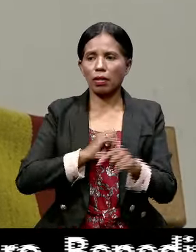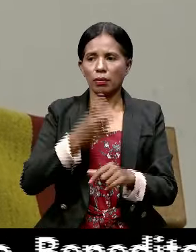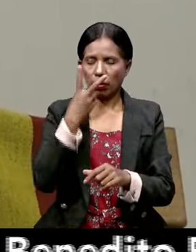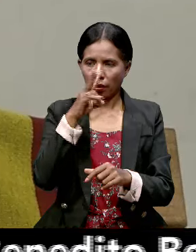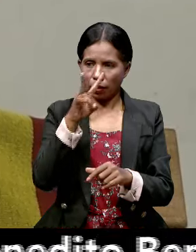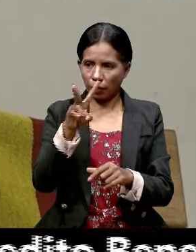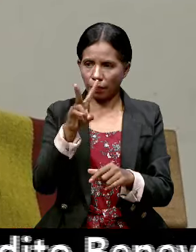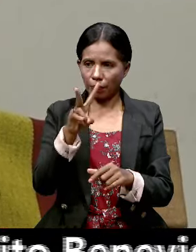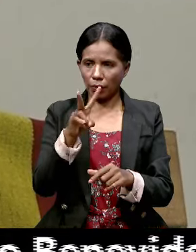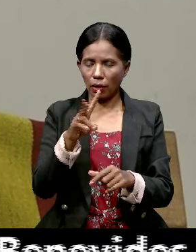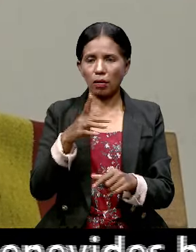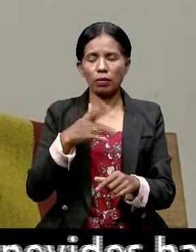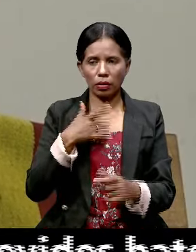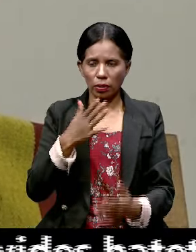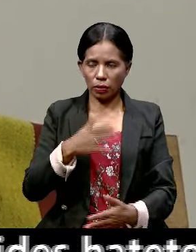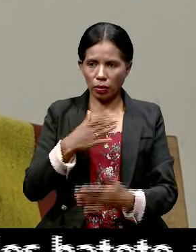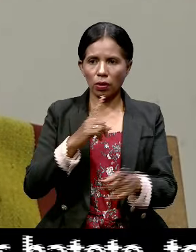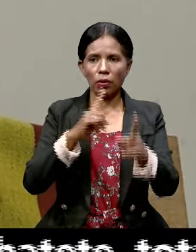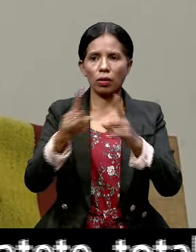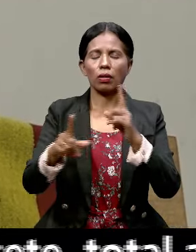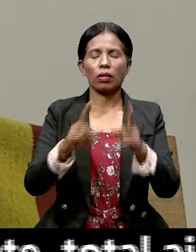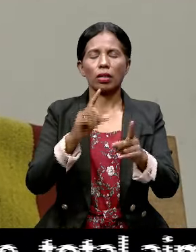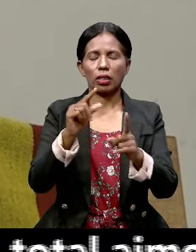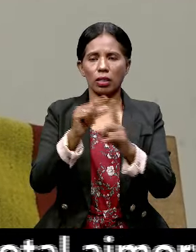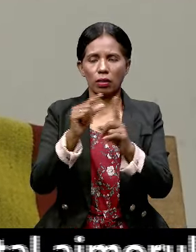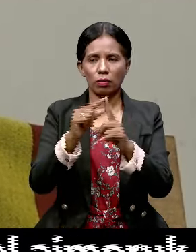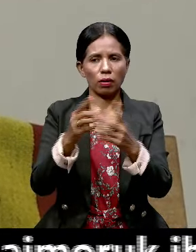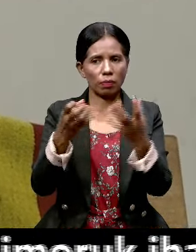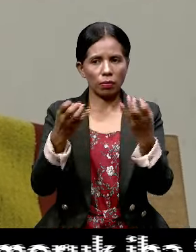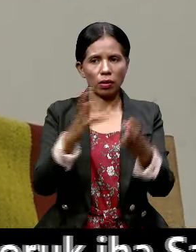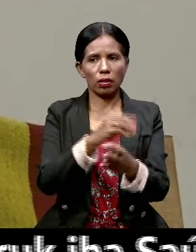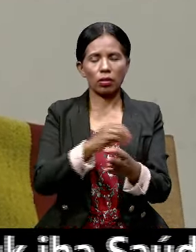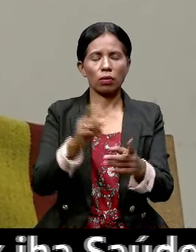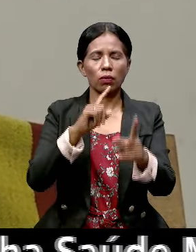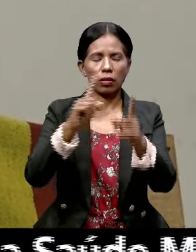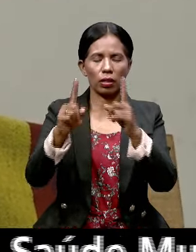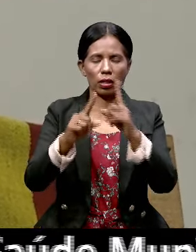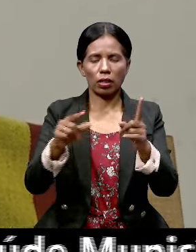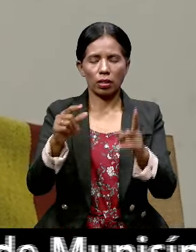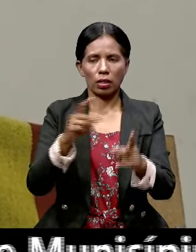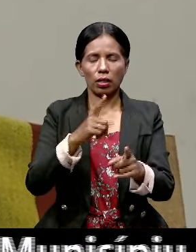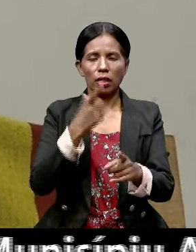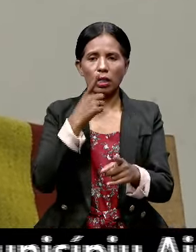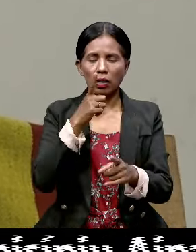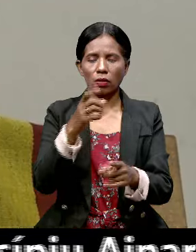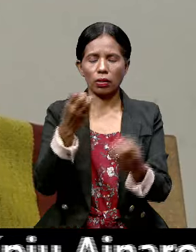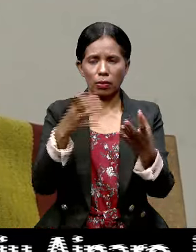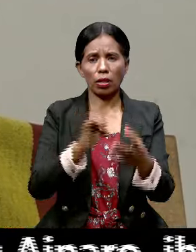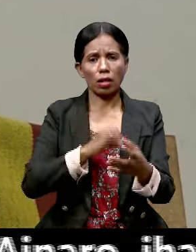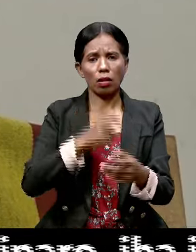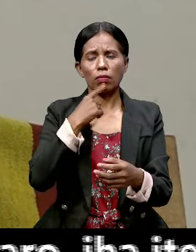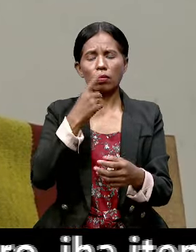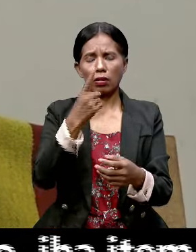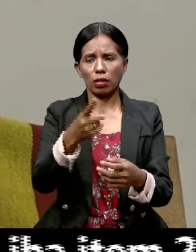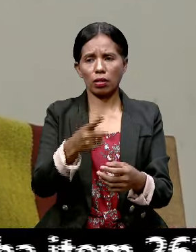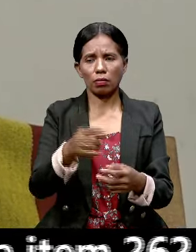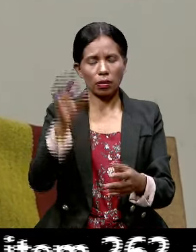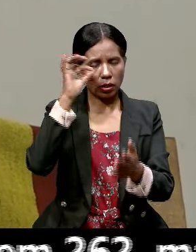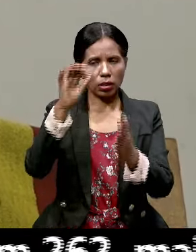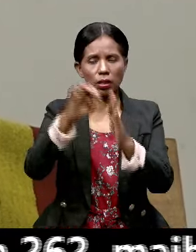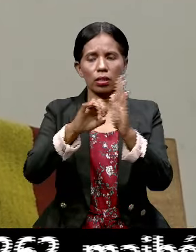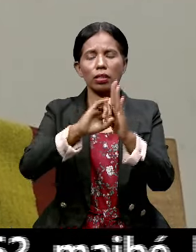e agora mira, kuliah lingua barak, fácil loh, satu kuliah lingua. a utente da líder da secretária-geral